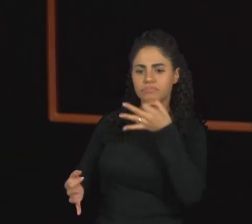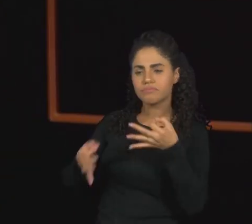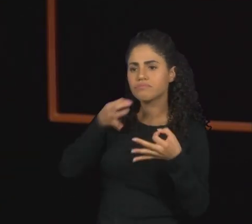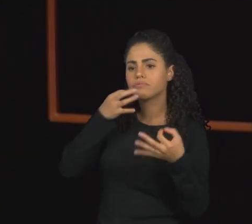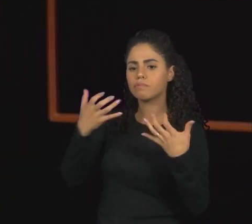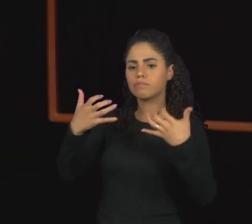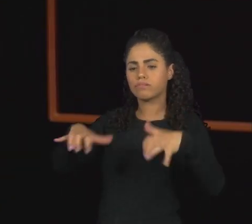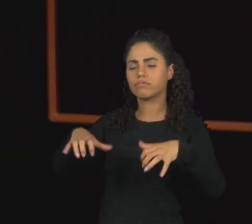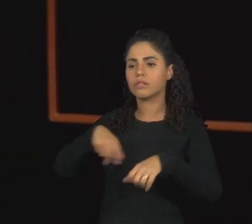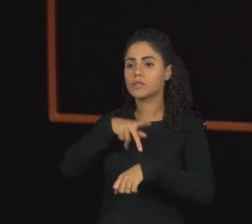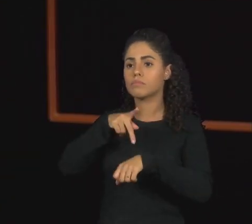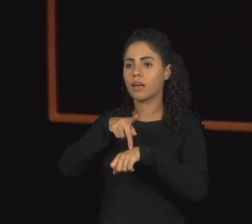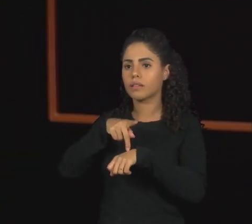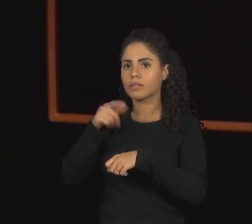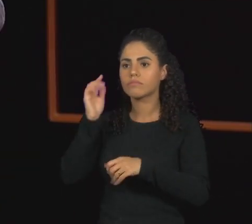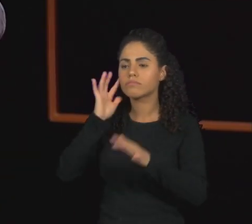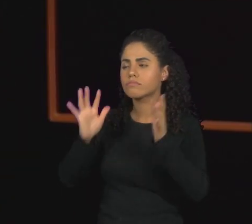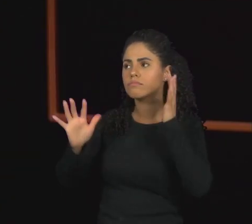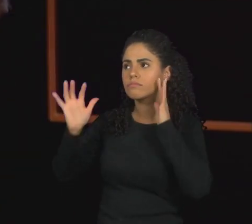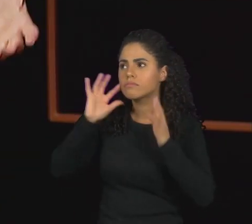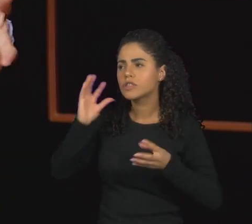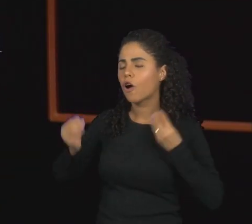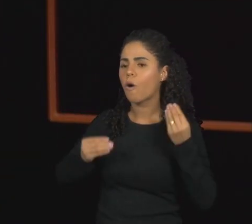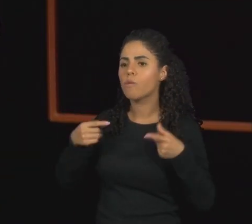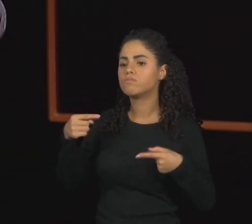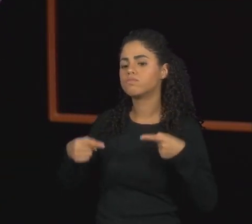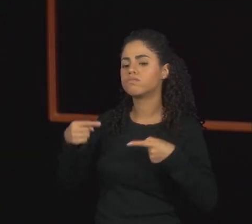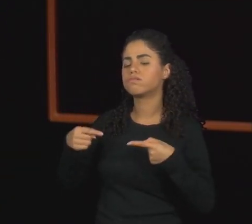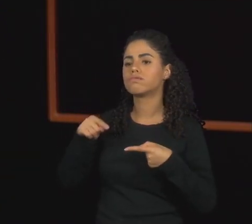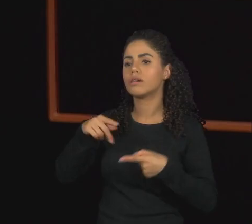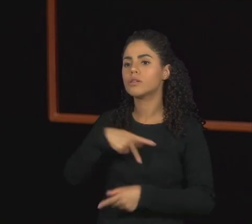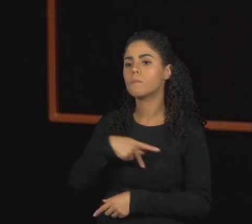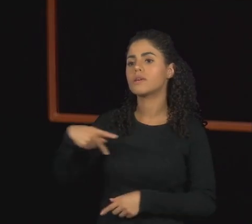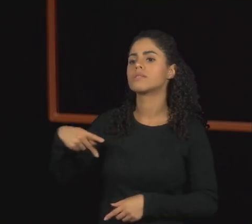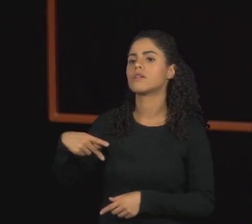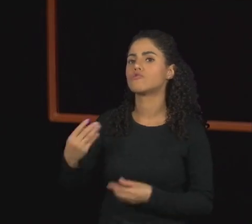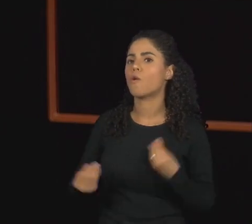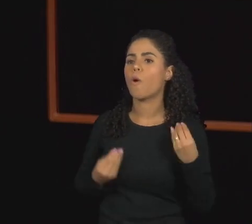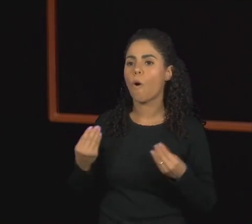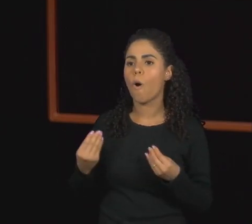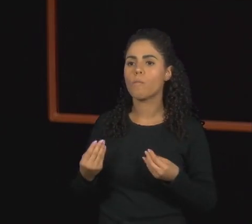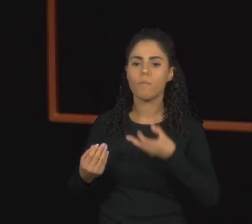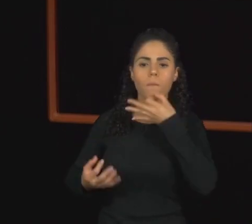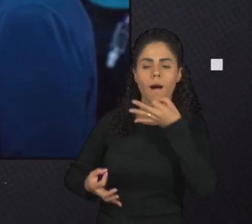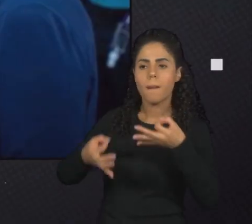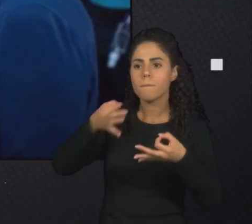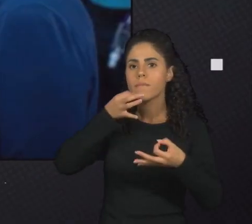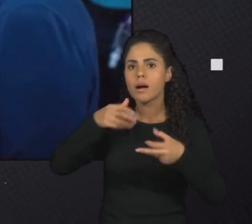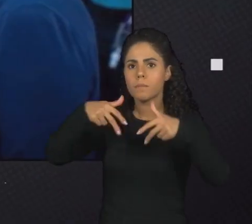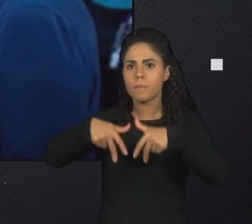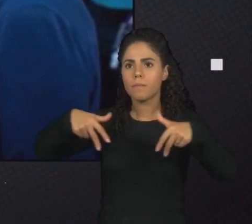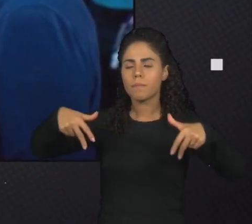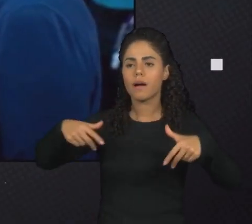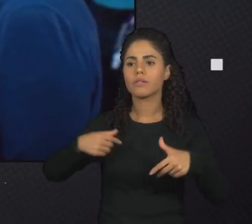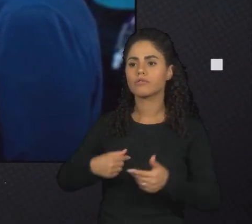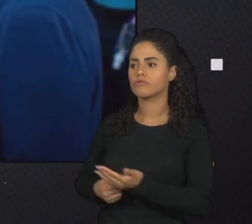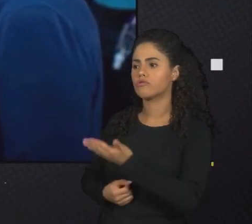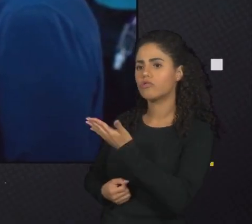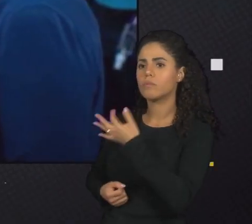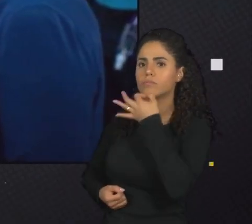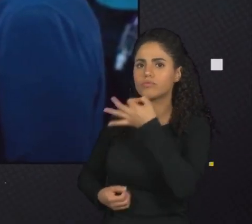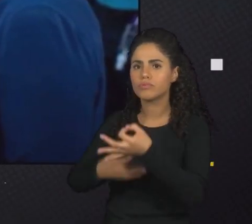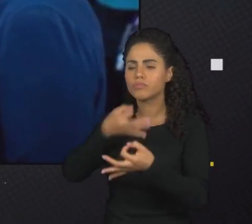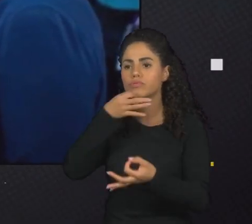no país, imaginando como seria o debate presidencial. Né? O debate presidencial nunca aparece, mas o que aparece são os comentários